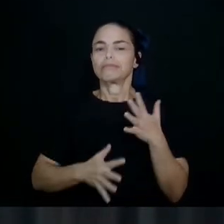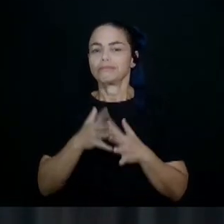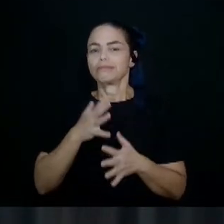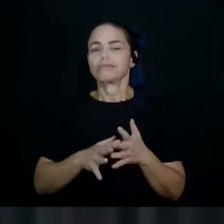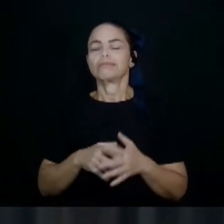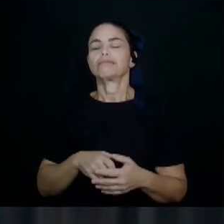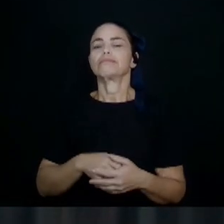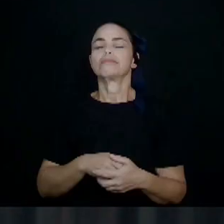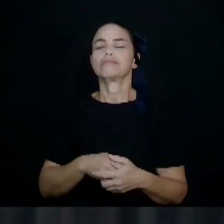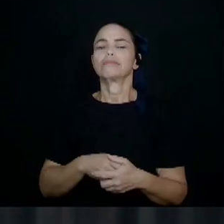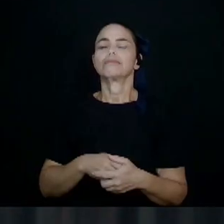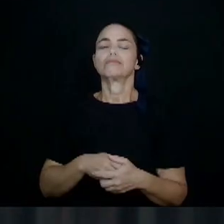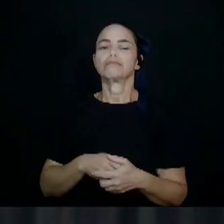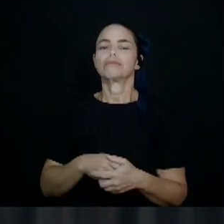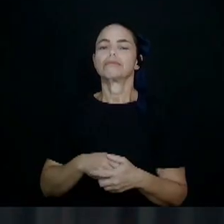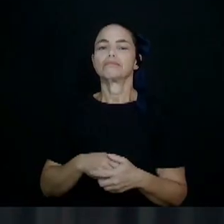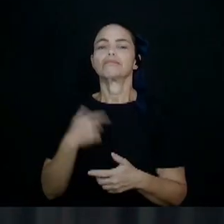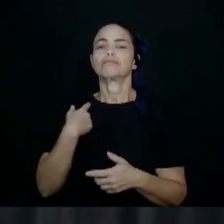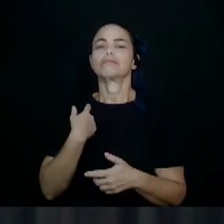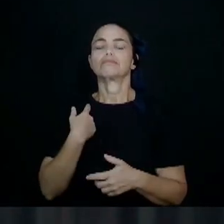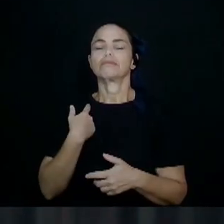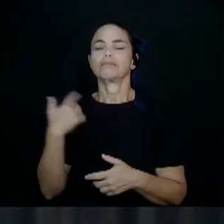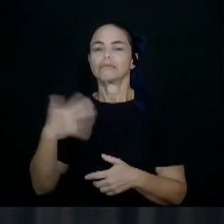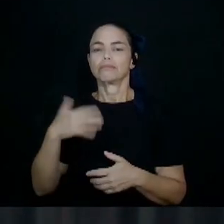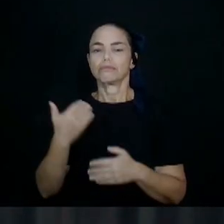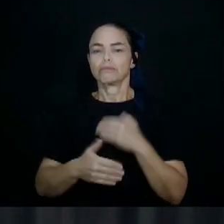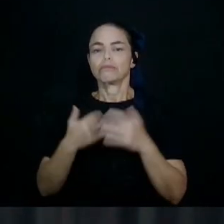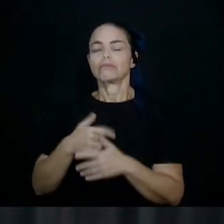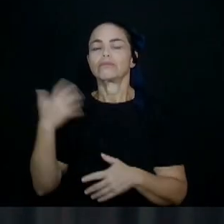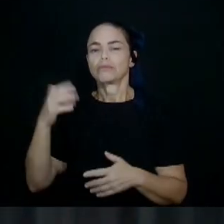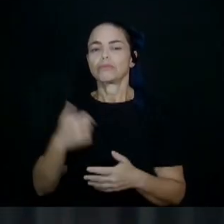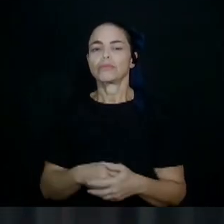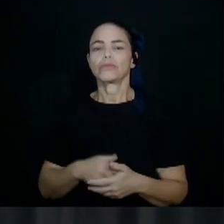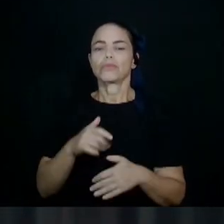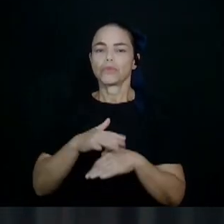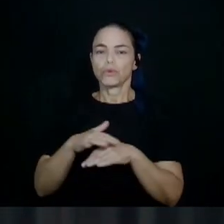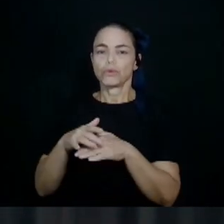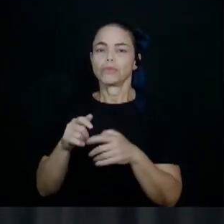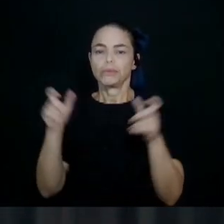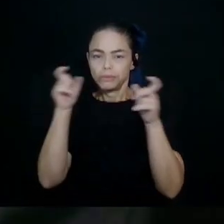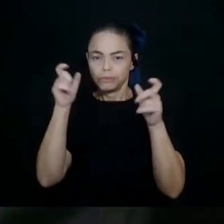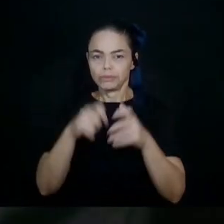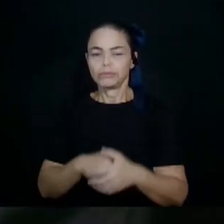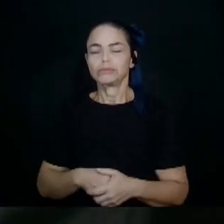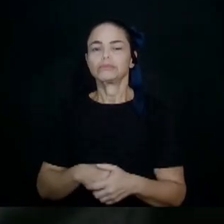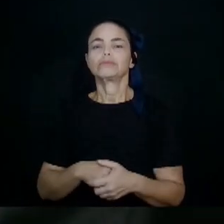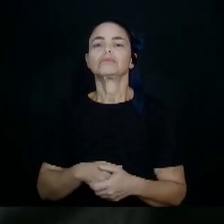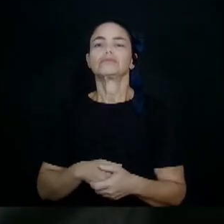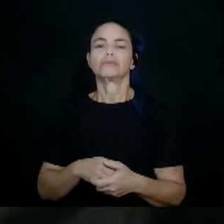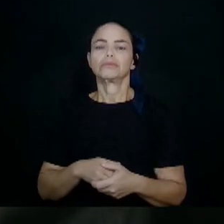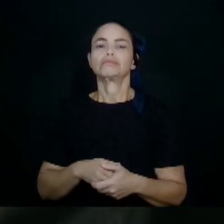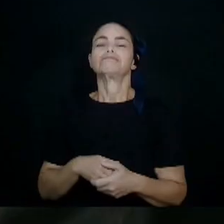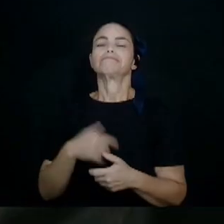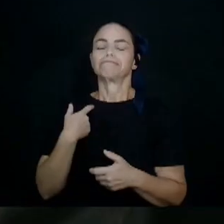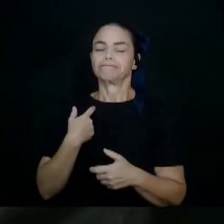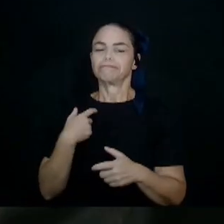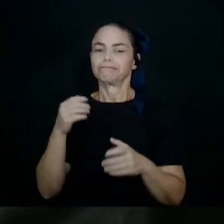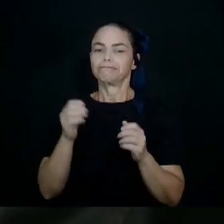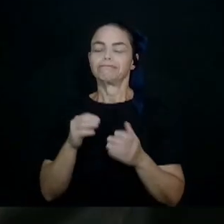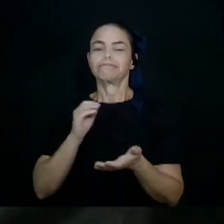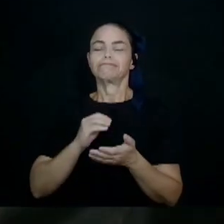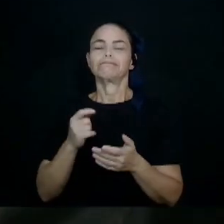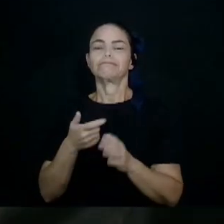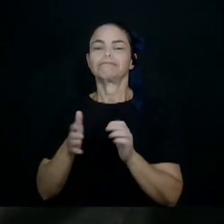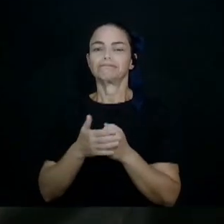o passado do excesso, né? Todo excesso, ele deve acender ali uma luzinha de alerta. Todo excesso esconde uma falta. Doutora, para a